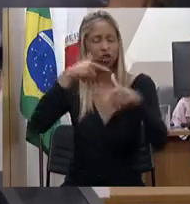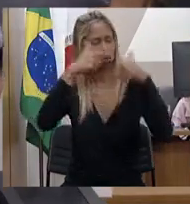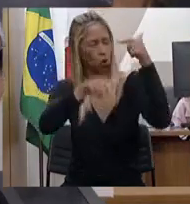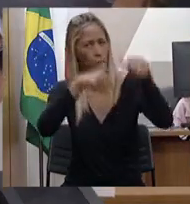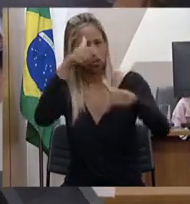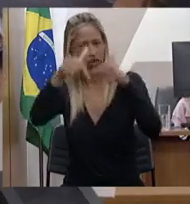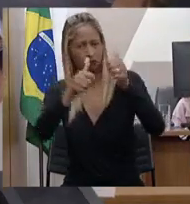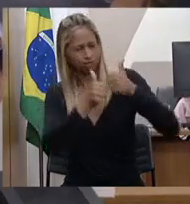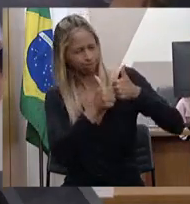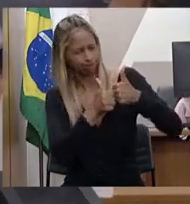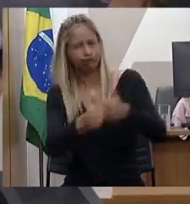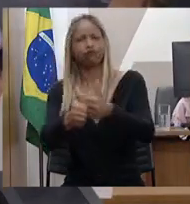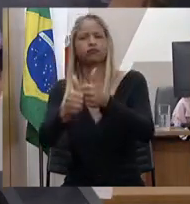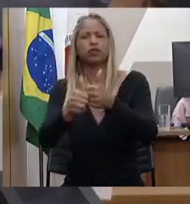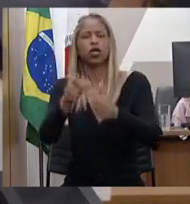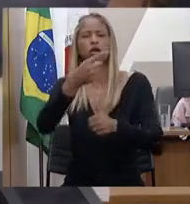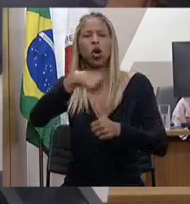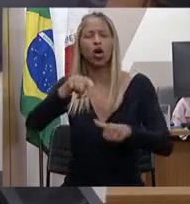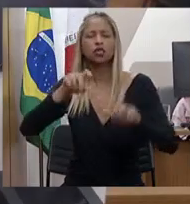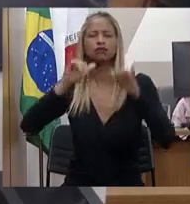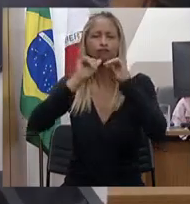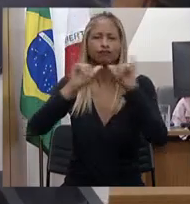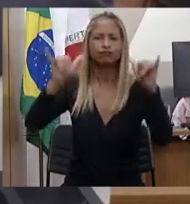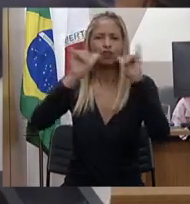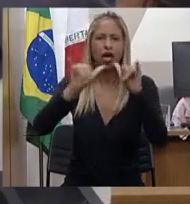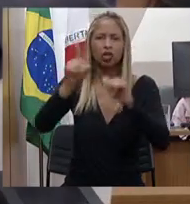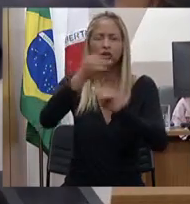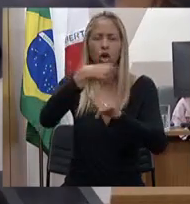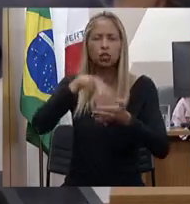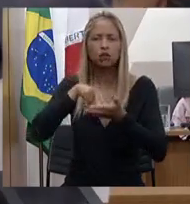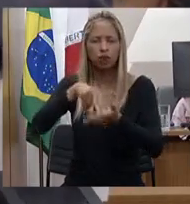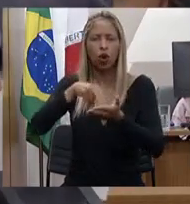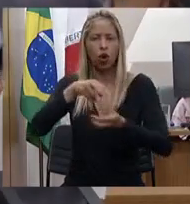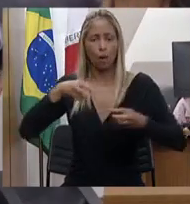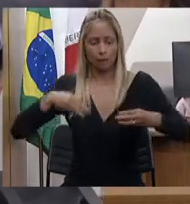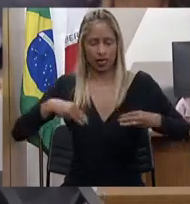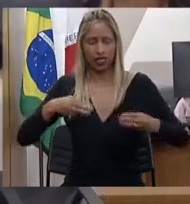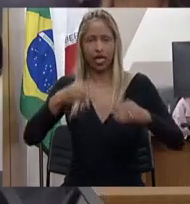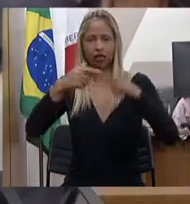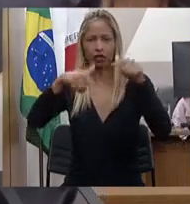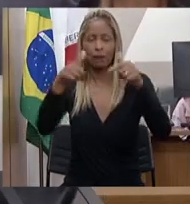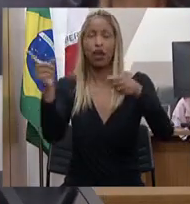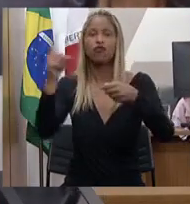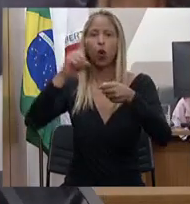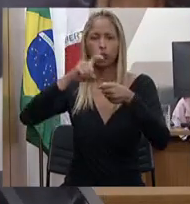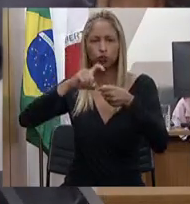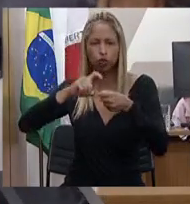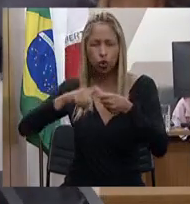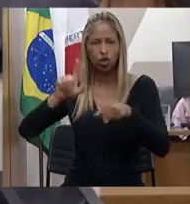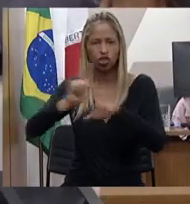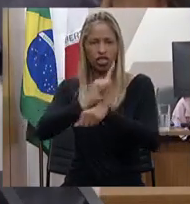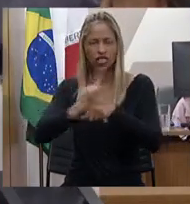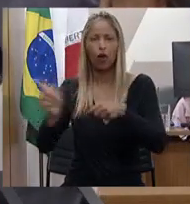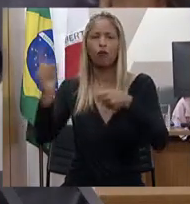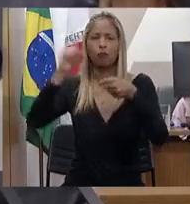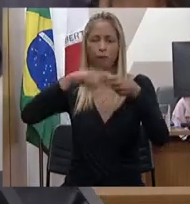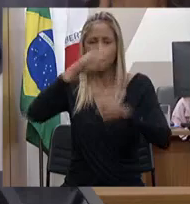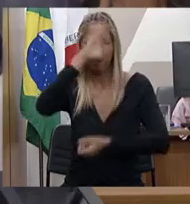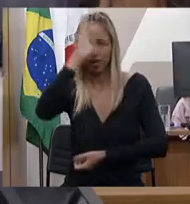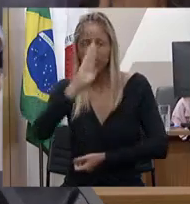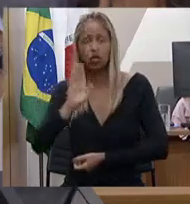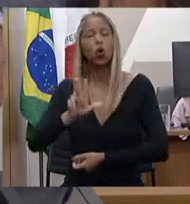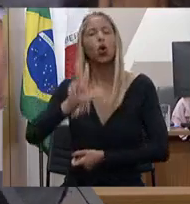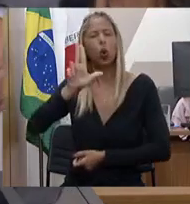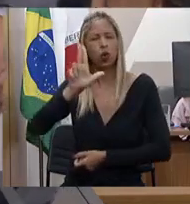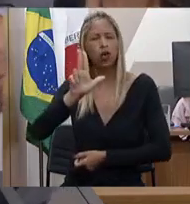no acompanhamento na nossa campanha e do nosso empenho o Ministério do Trabalho voltou a gestão do Brasil voltou e o presidente